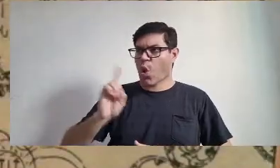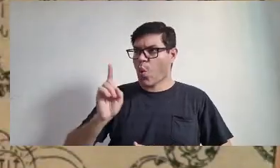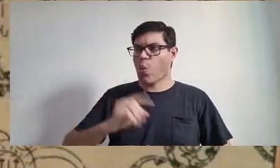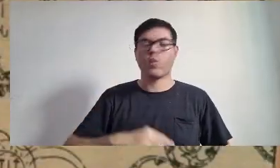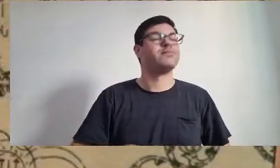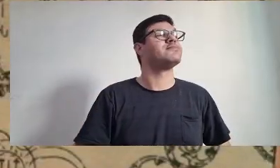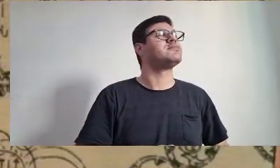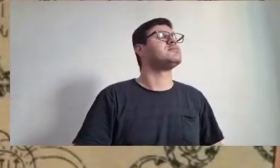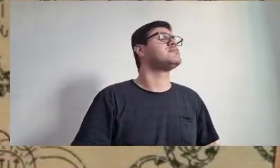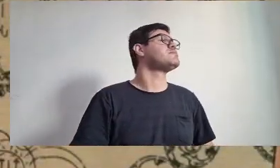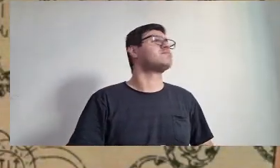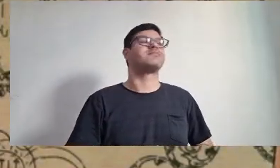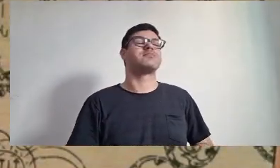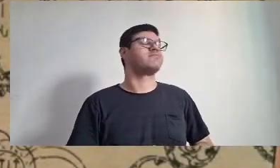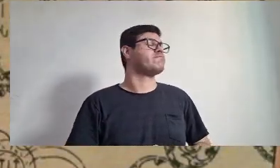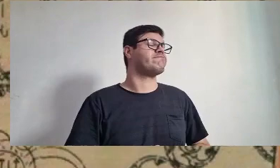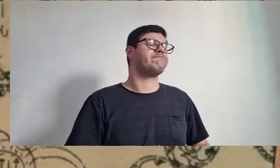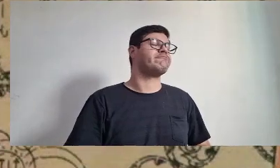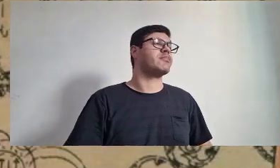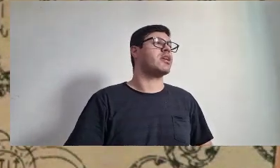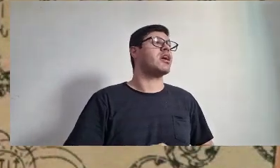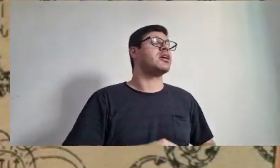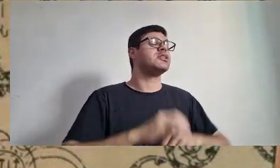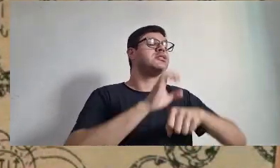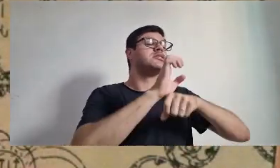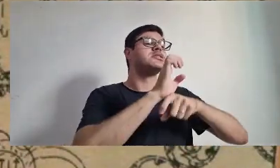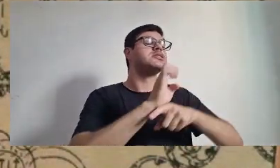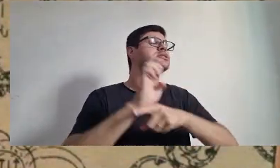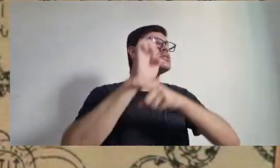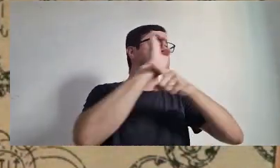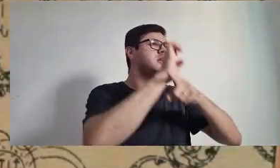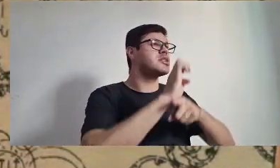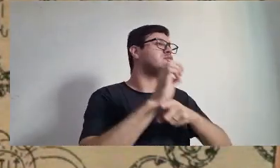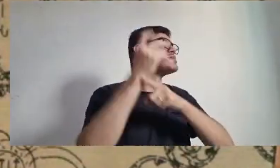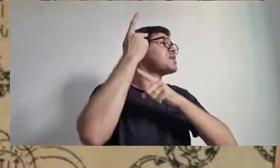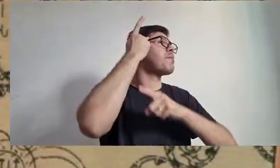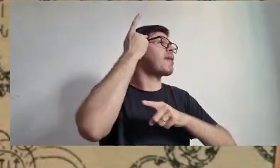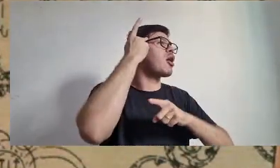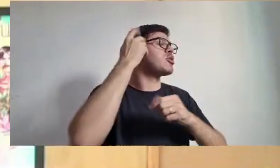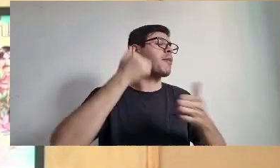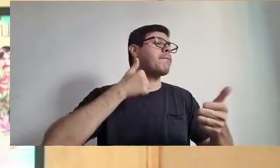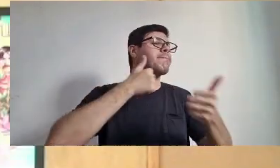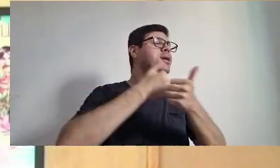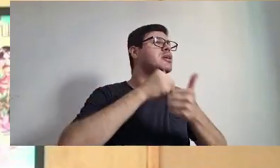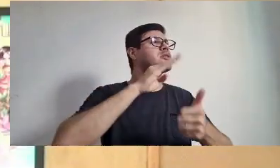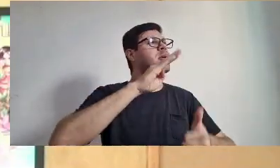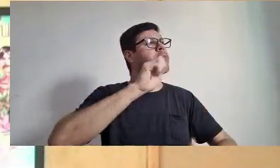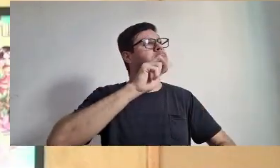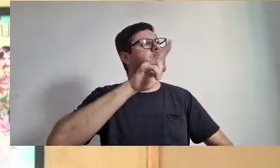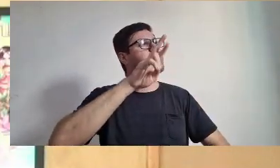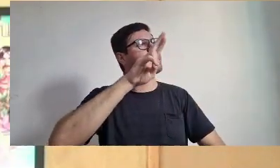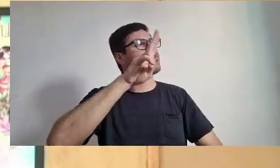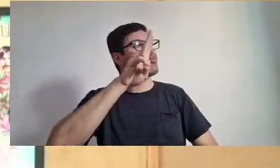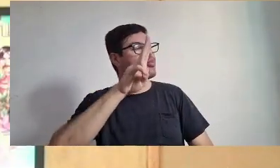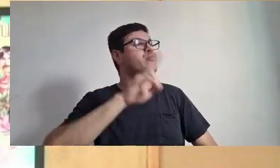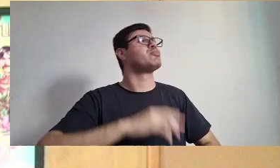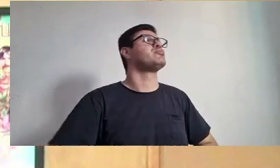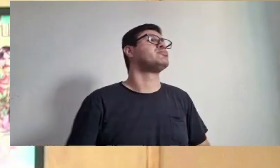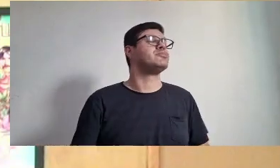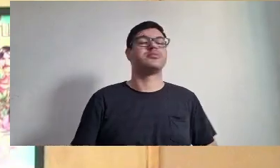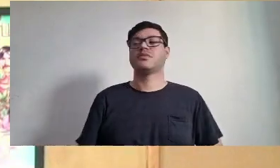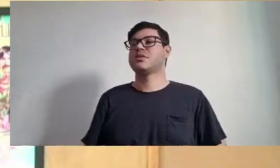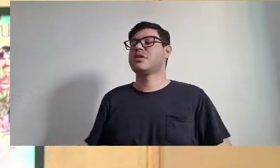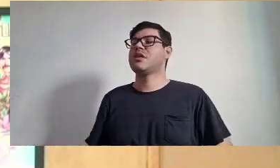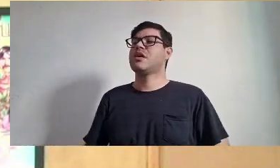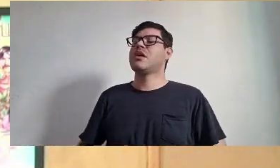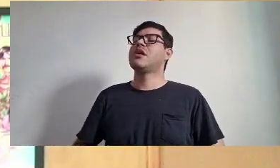em Duartina, estado de São Paulo, perto de Marília, perto de Bauru. Sim. Depois, senhor, como é que o senhor acabou